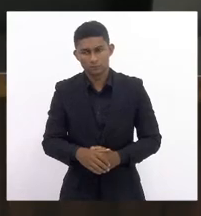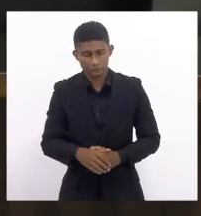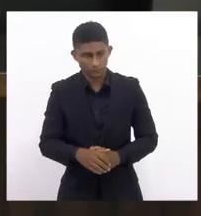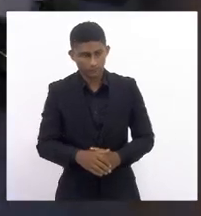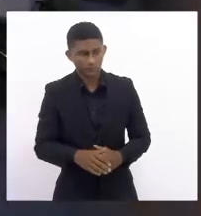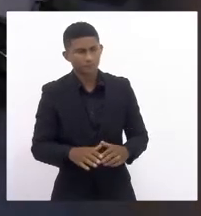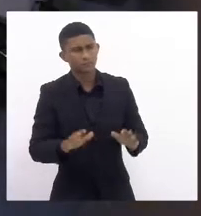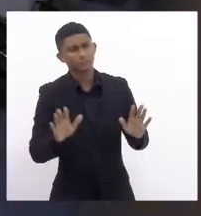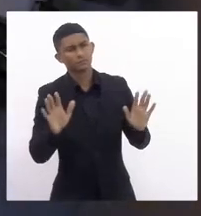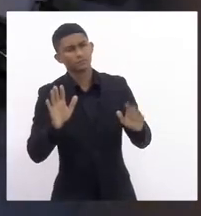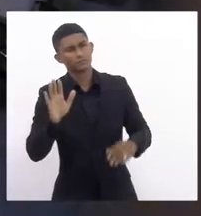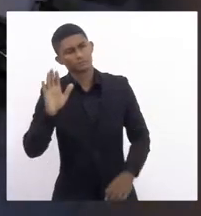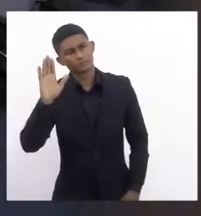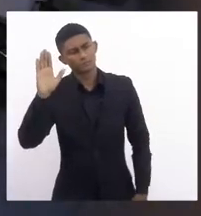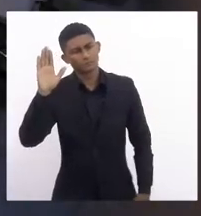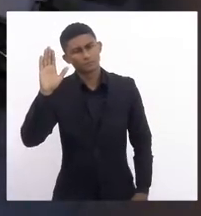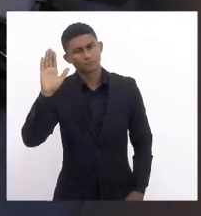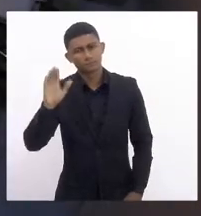Presidente.